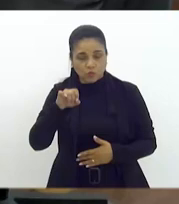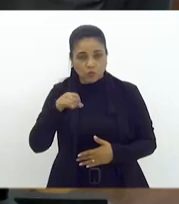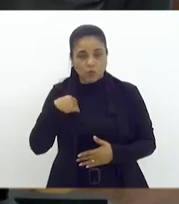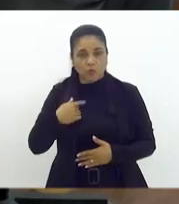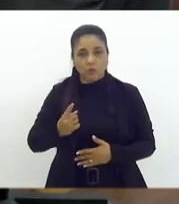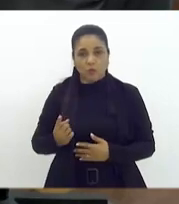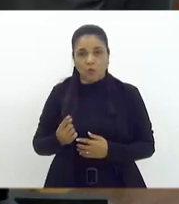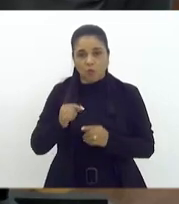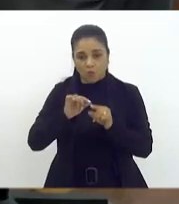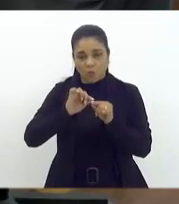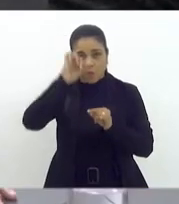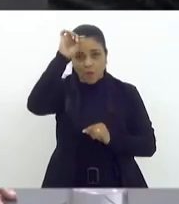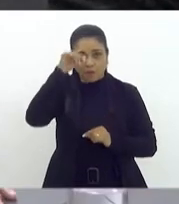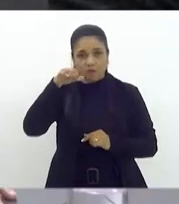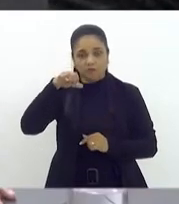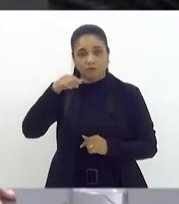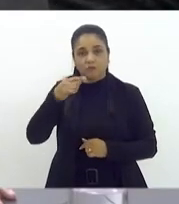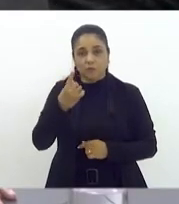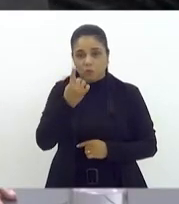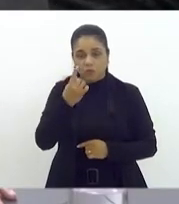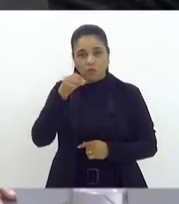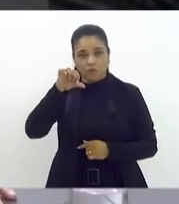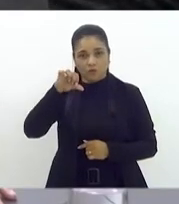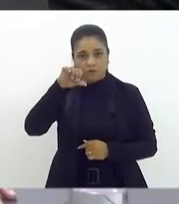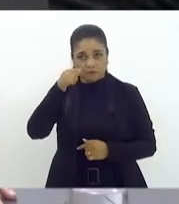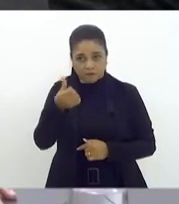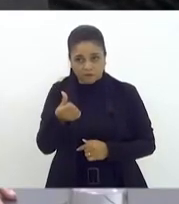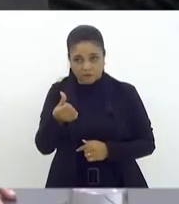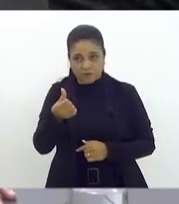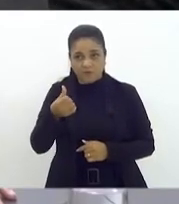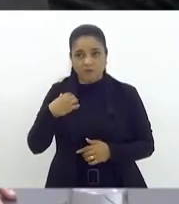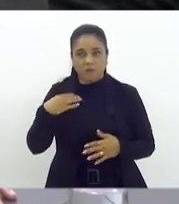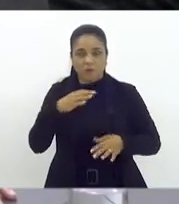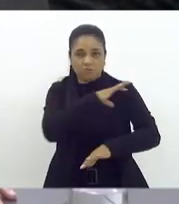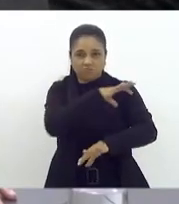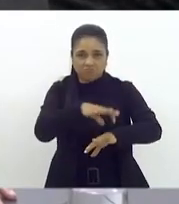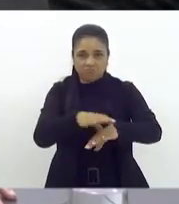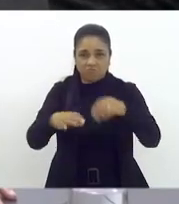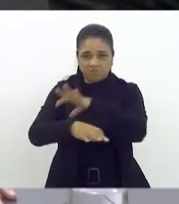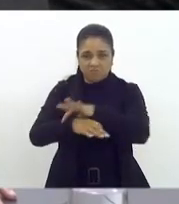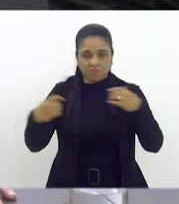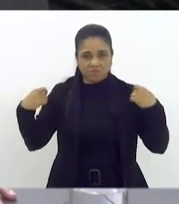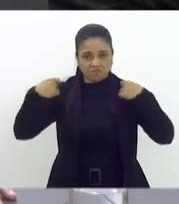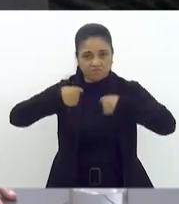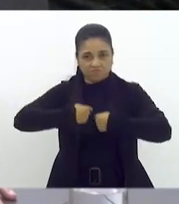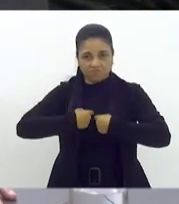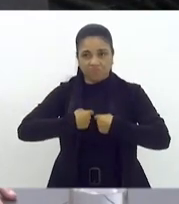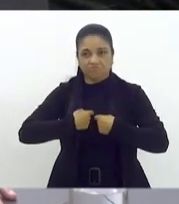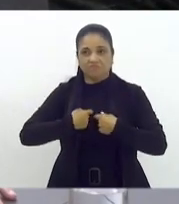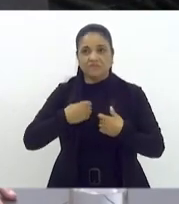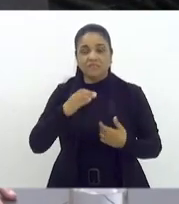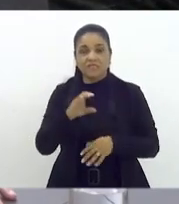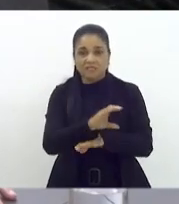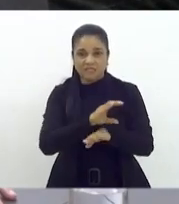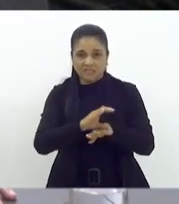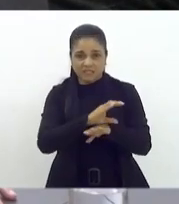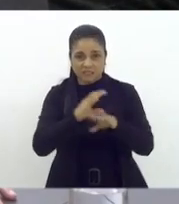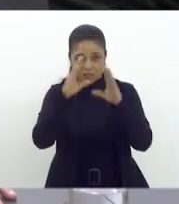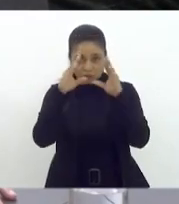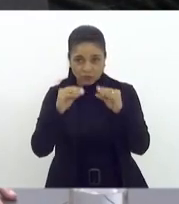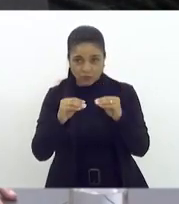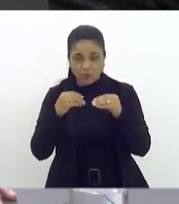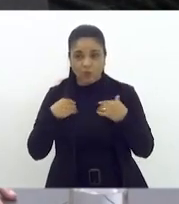sou de pele parda amarela pode ser preto que para mim o que mais menos importa é a cor da pele de